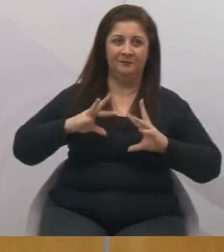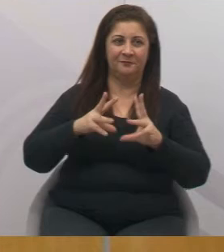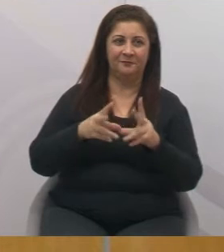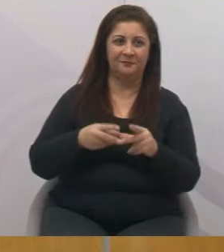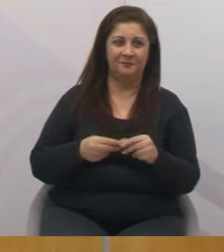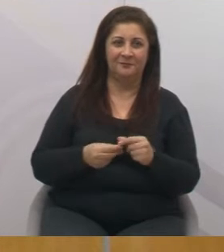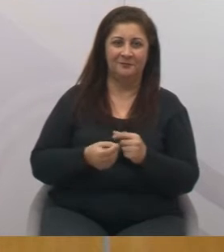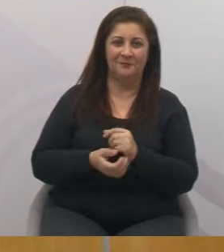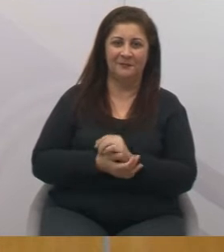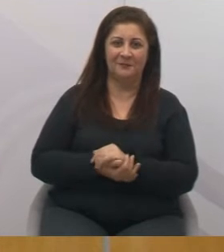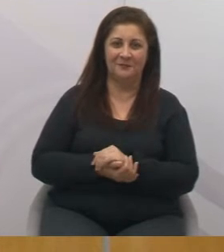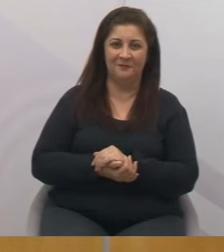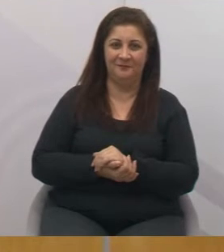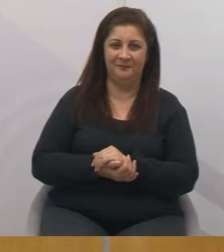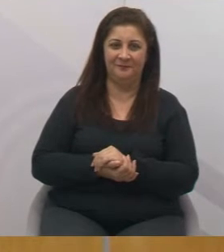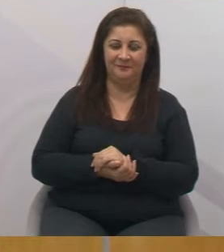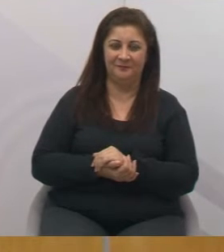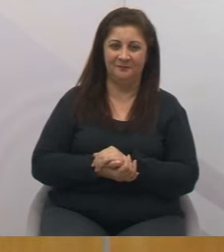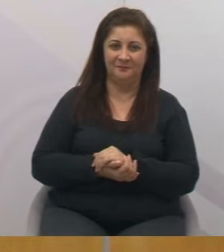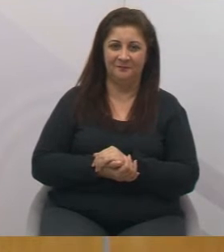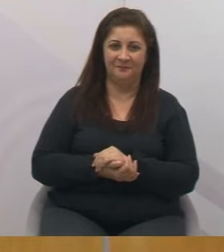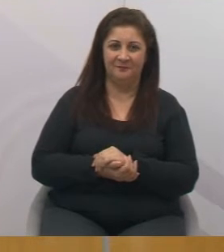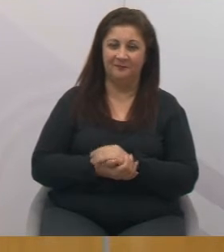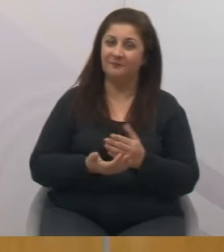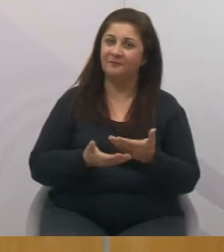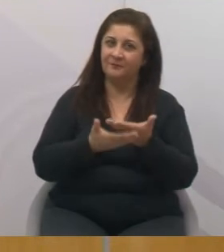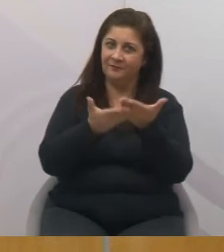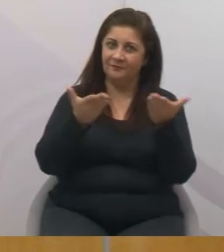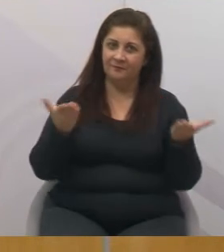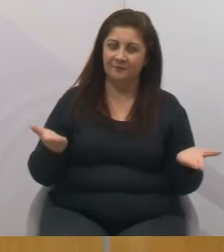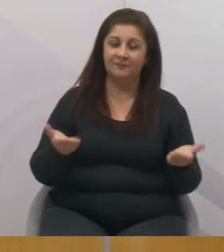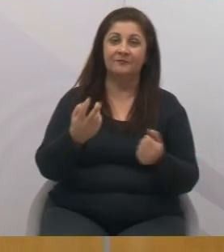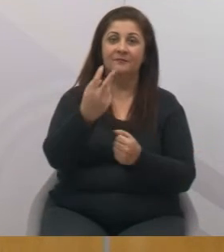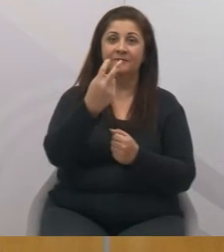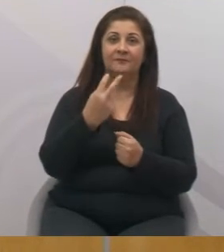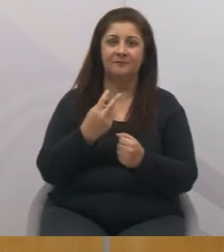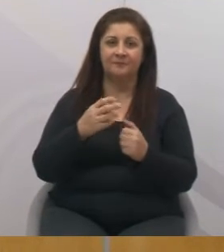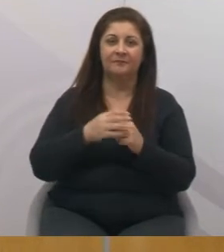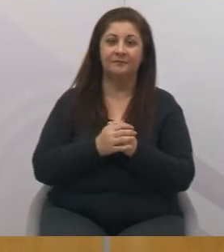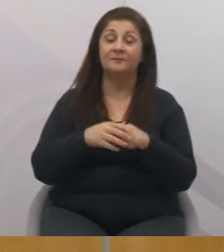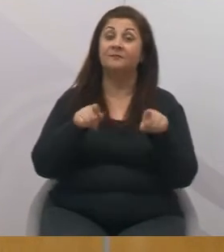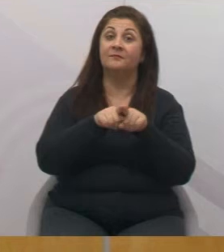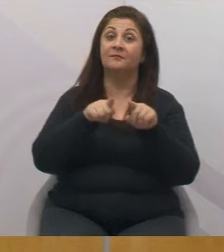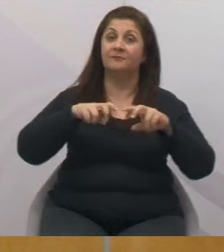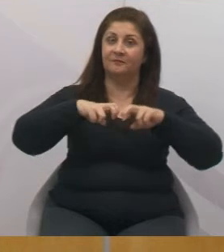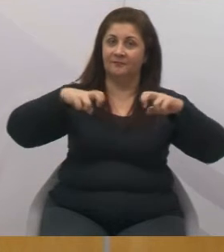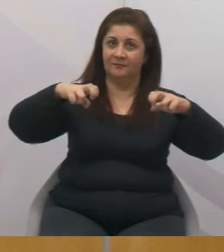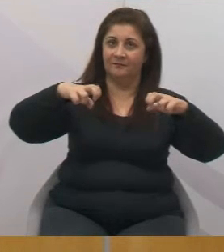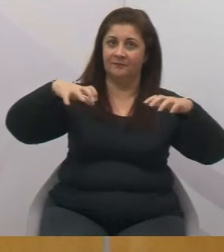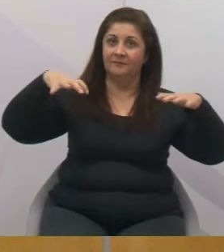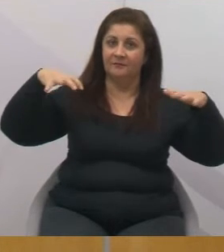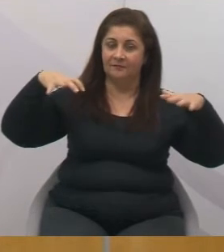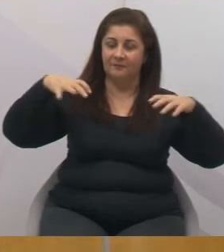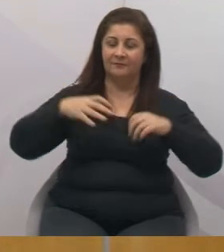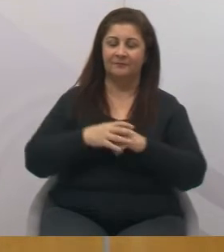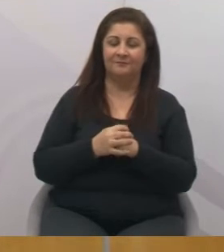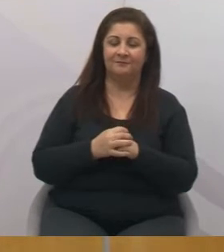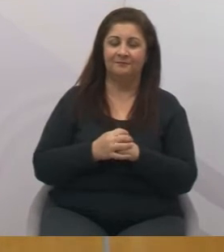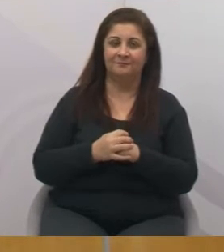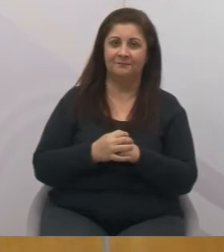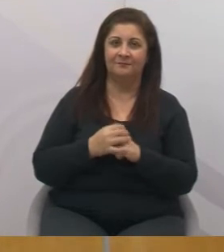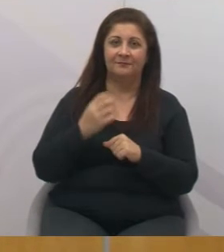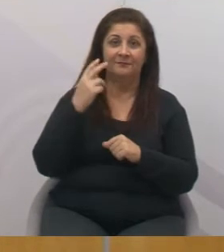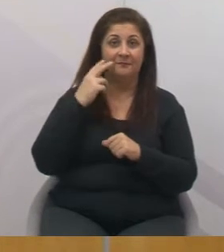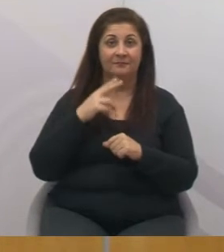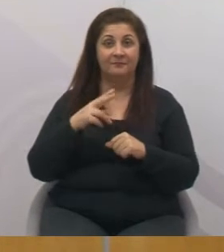colegas vereadores, os munícipes que nos acompanham aqui na galeria, um abraço ao seu Nadir, e nos assiste pela TV